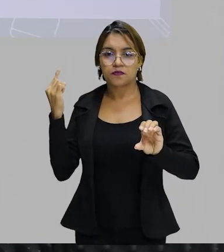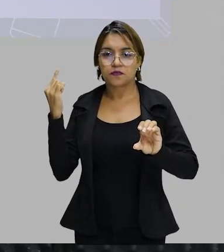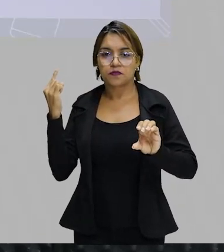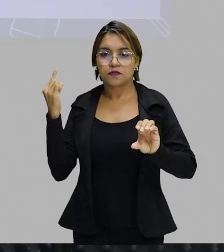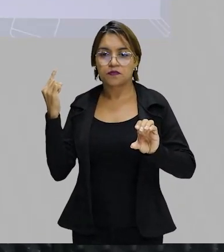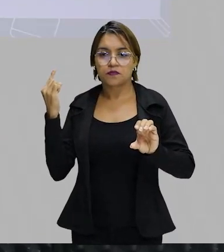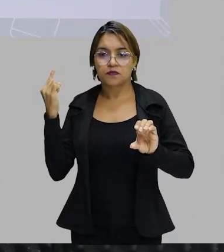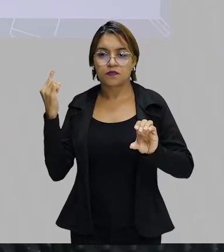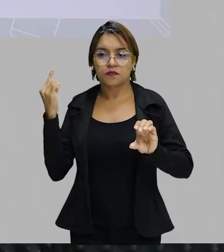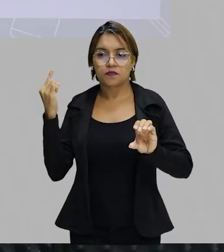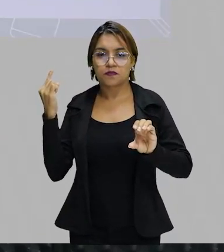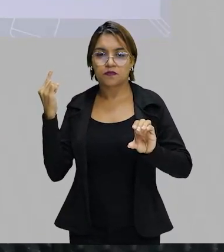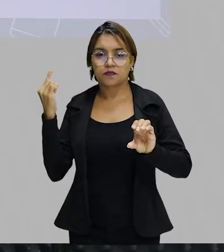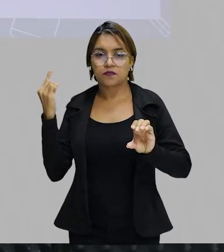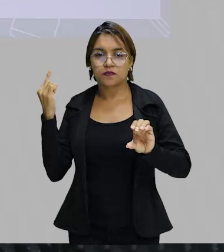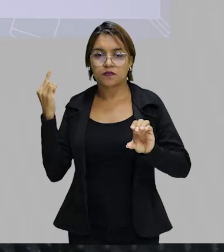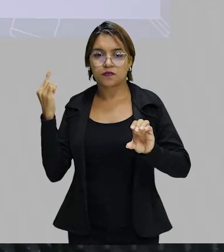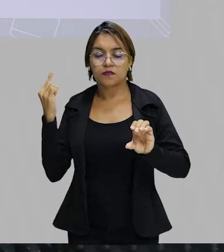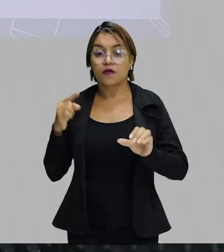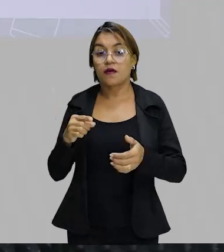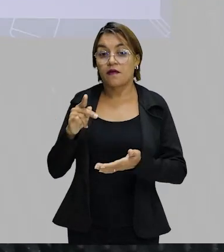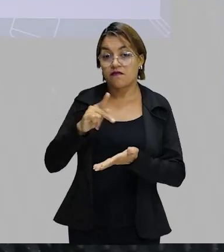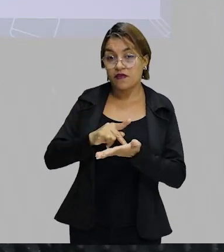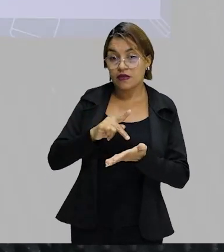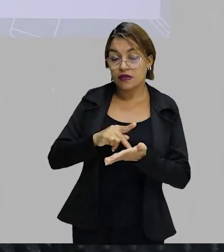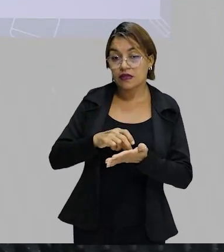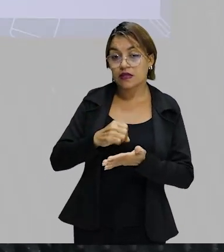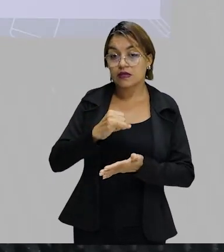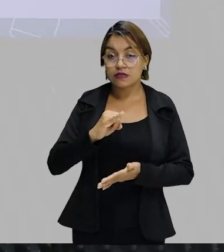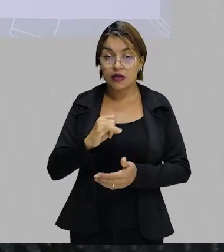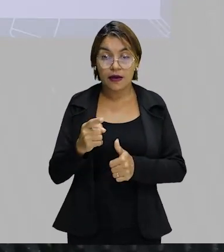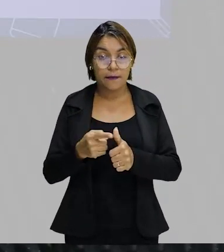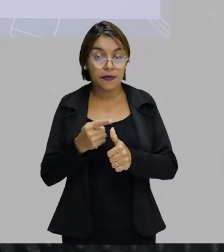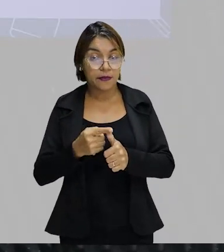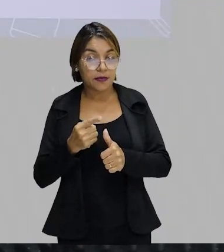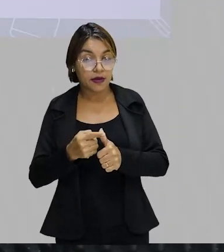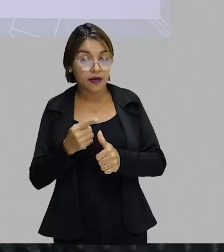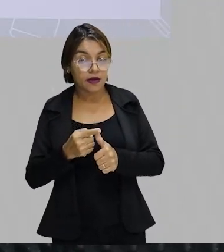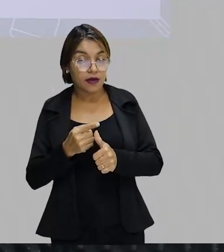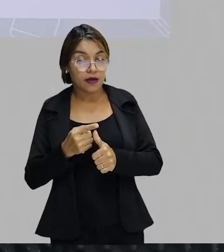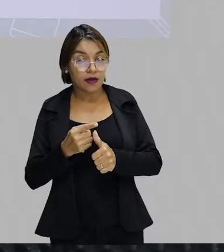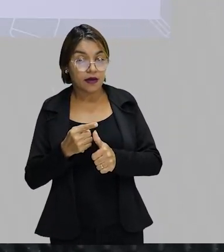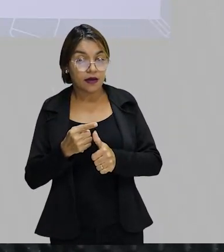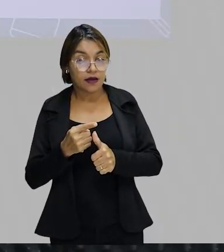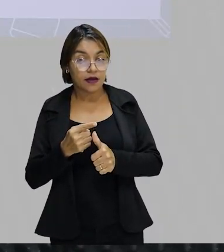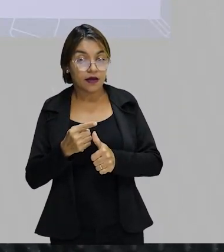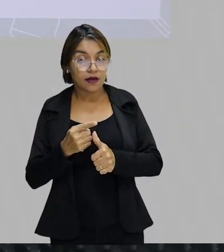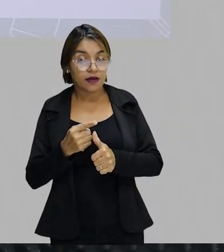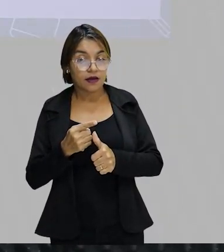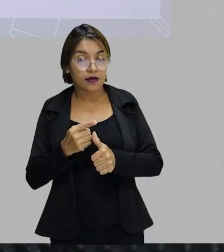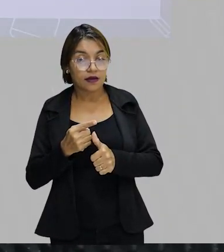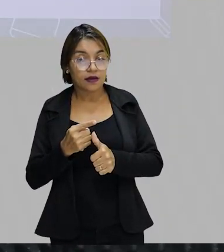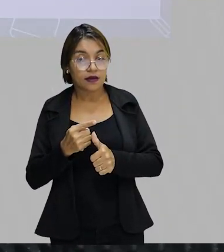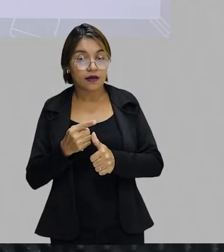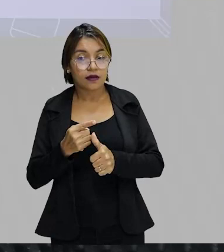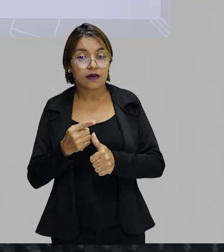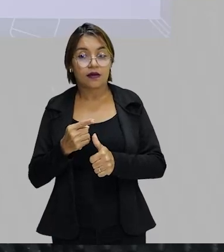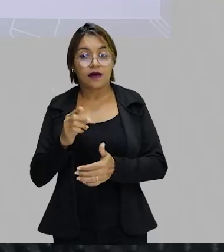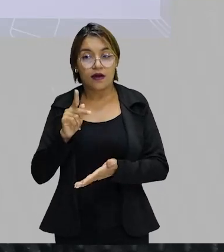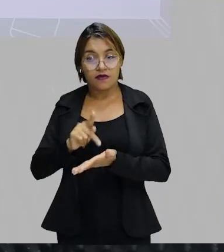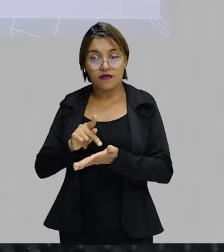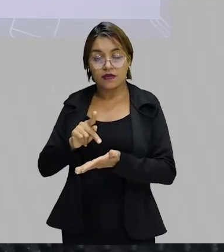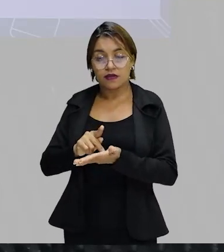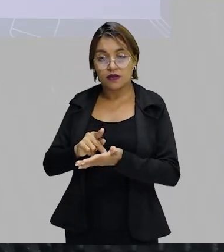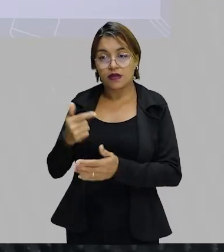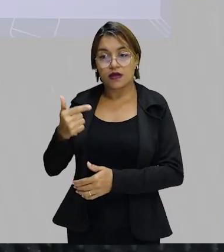e a segunda é falsa. Ela é verdadeira quando a primeira é verdadeira e a segunda é falsa? Não, não é esta a regra.